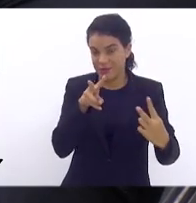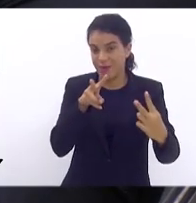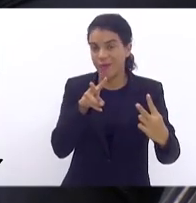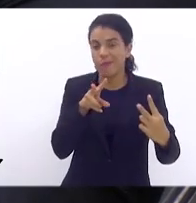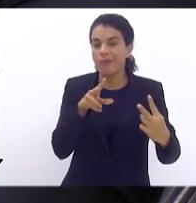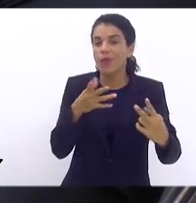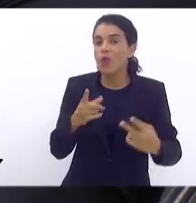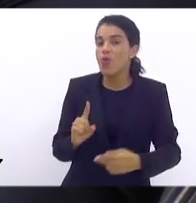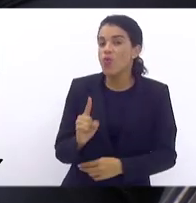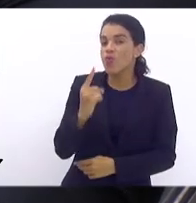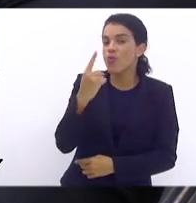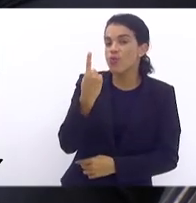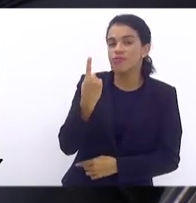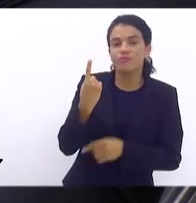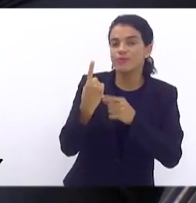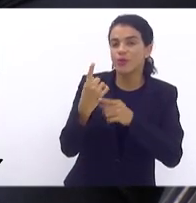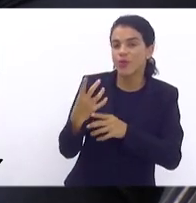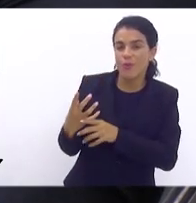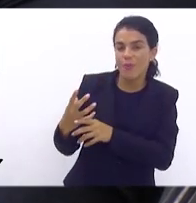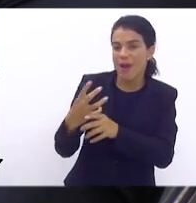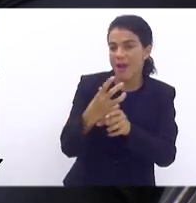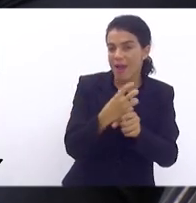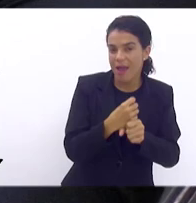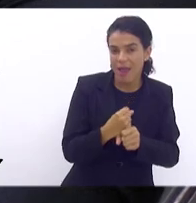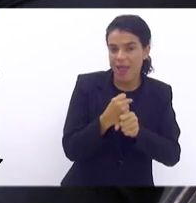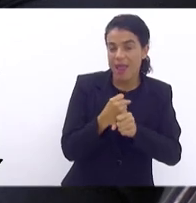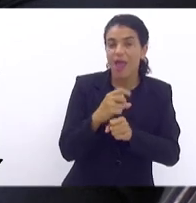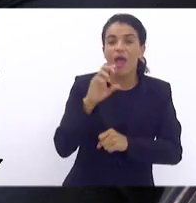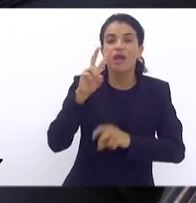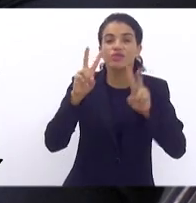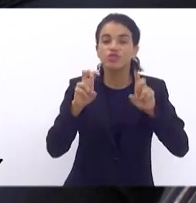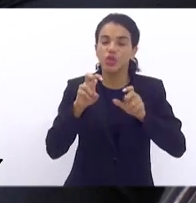dado é sobre a exposição